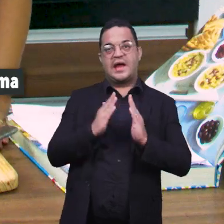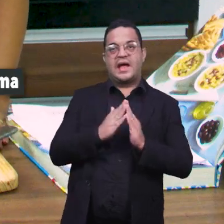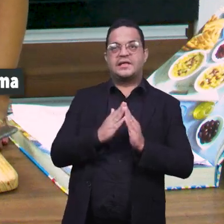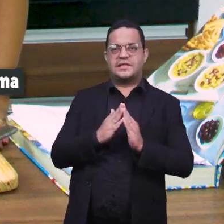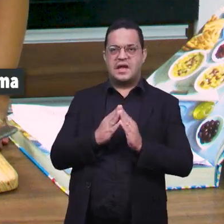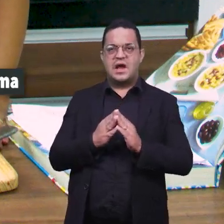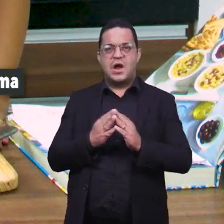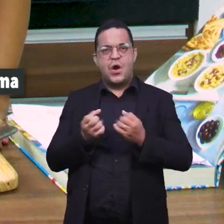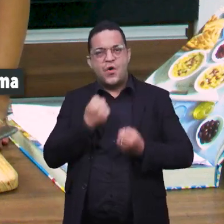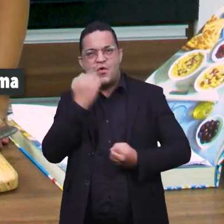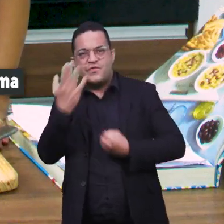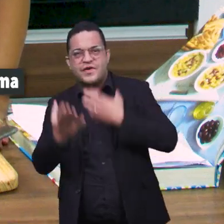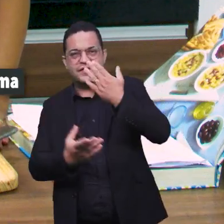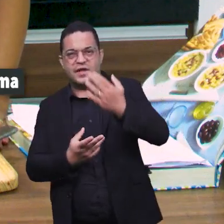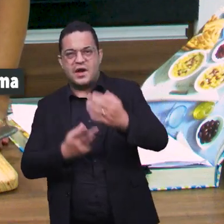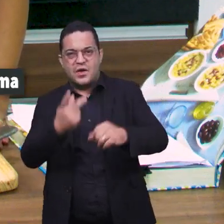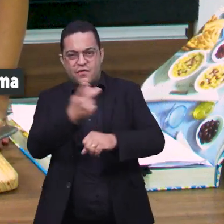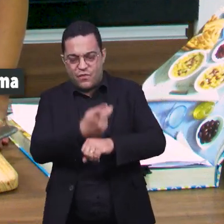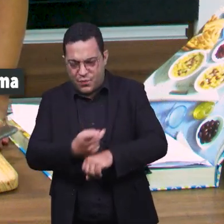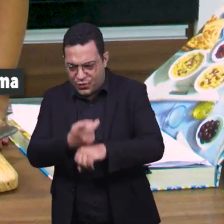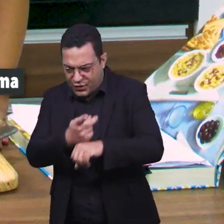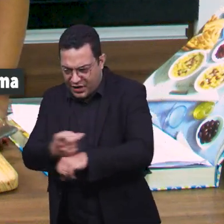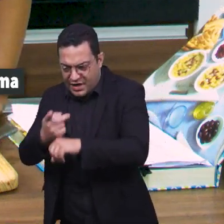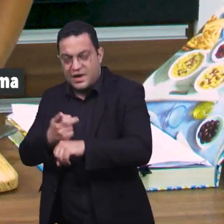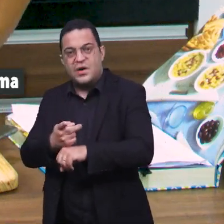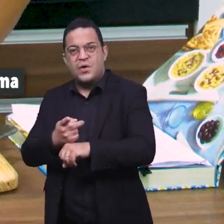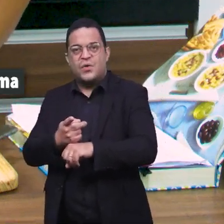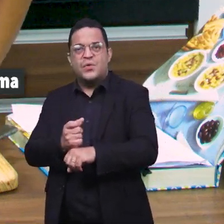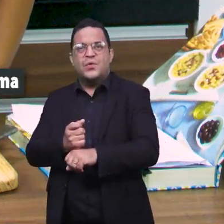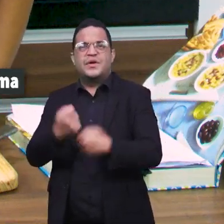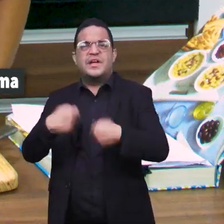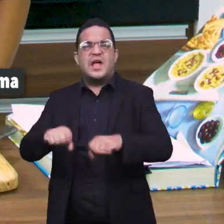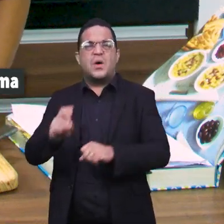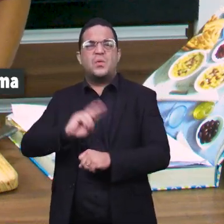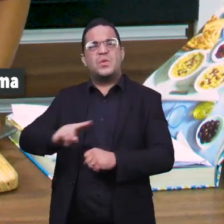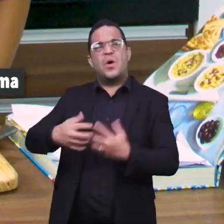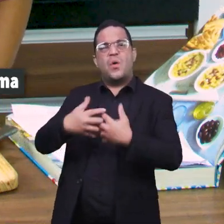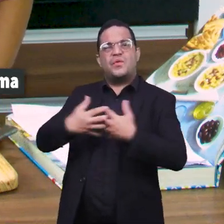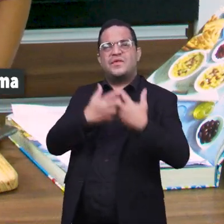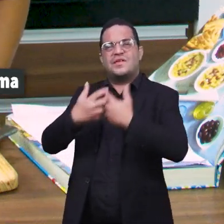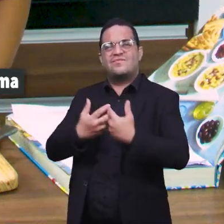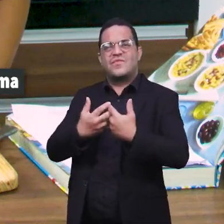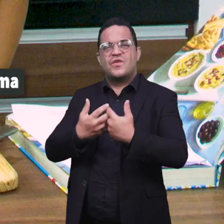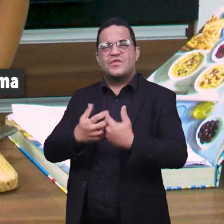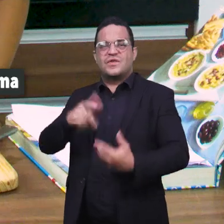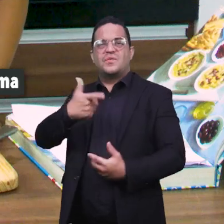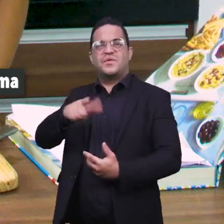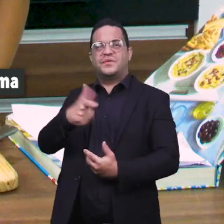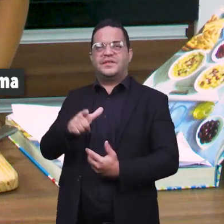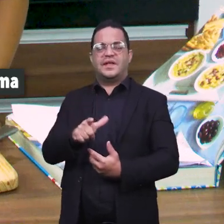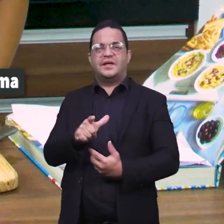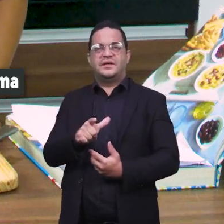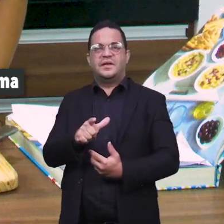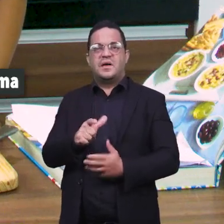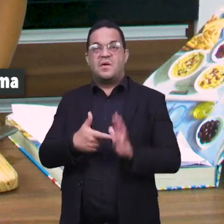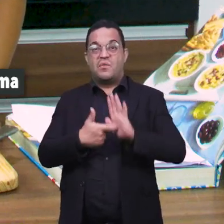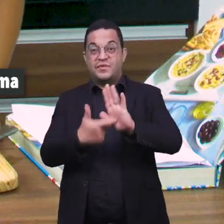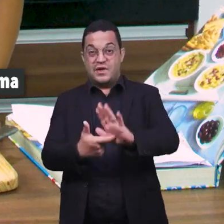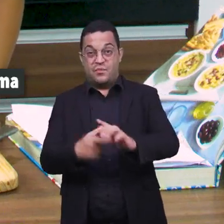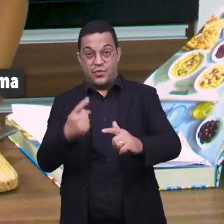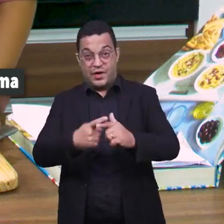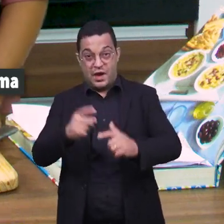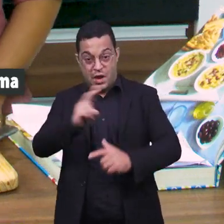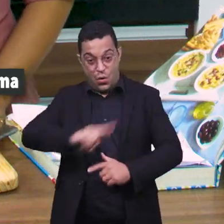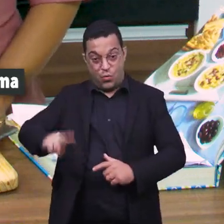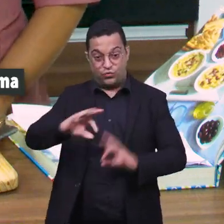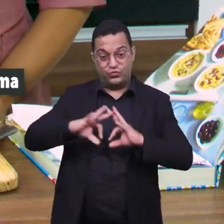confessar, tá? Foi difícil procurar na minha cozinha aquilo que não é útil para trazer para mostrar para vocês, viu? É